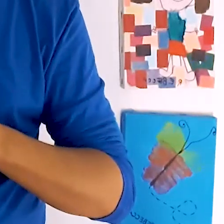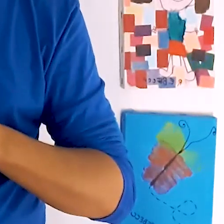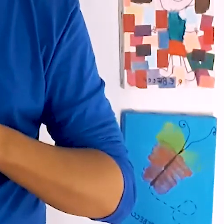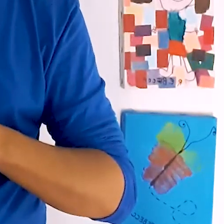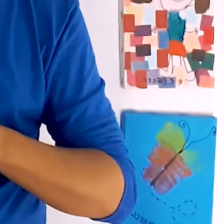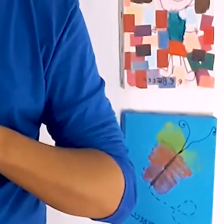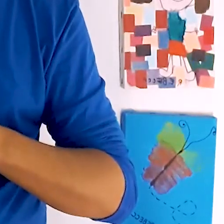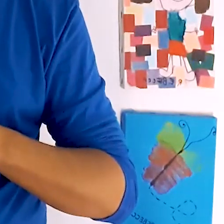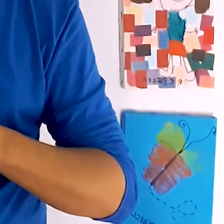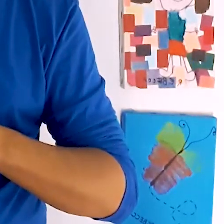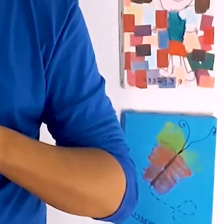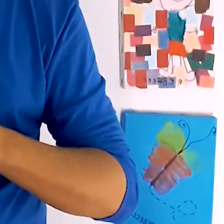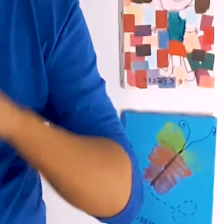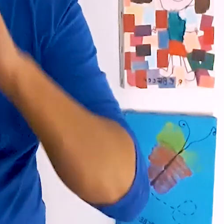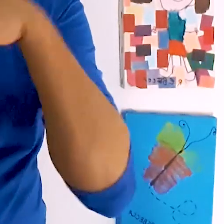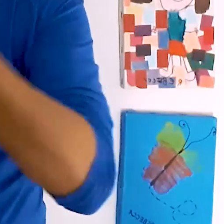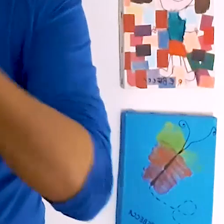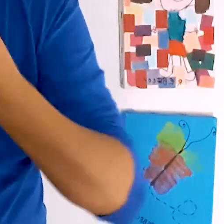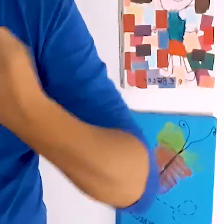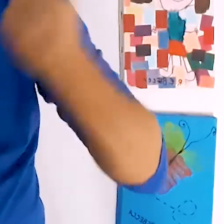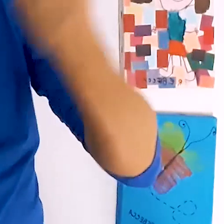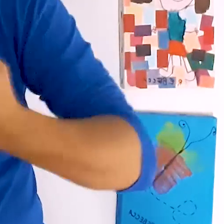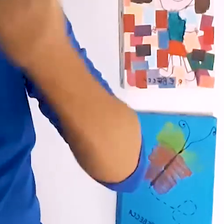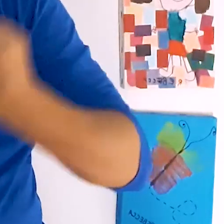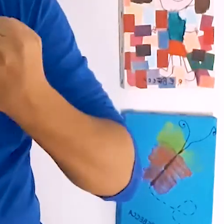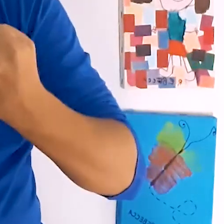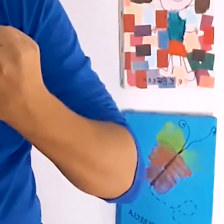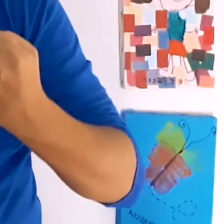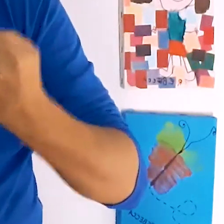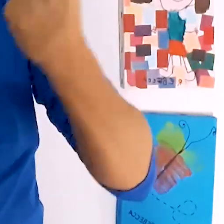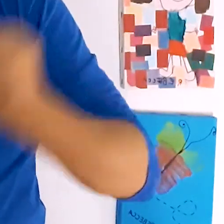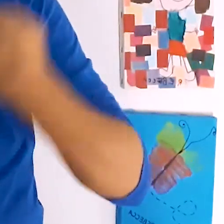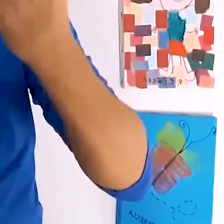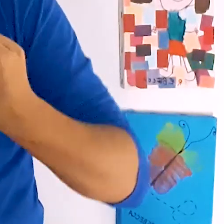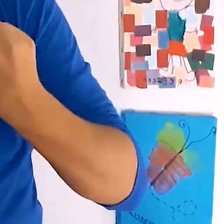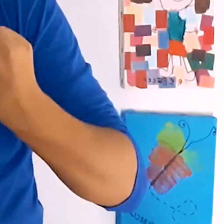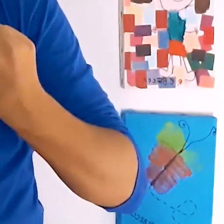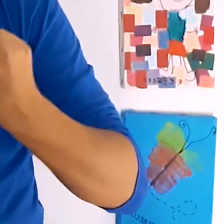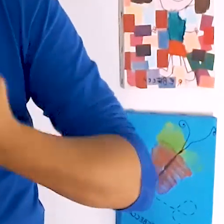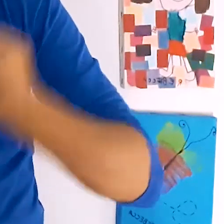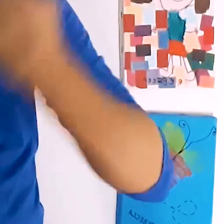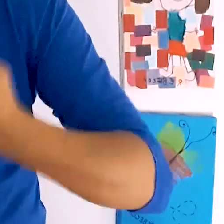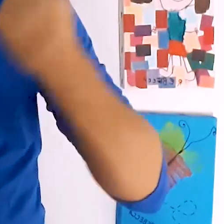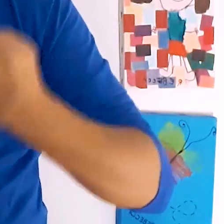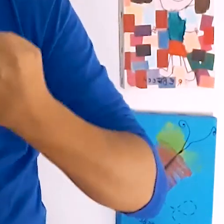Sinal, carro. Carro. Carro.